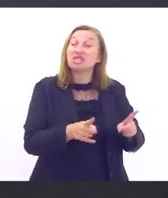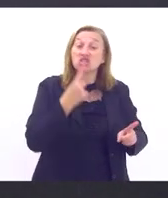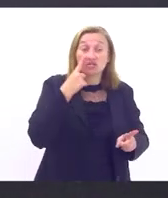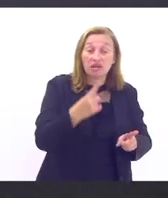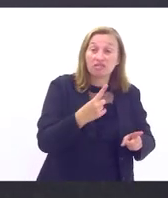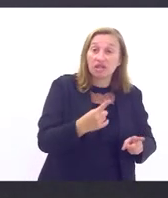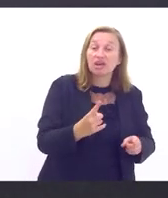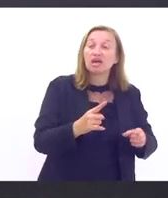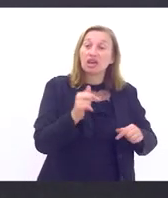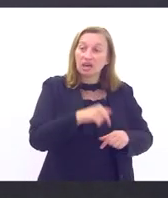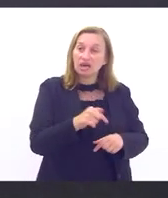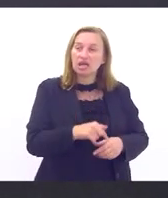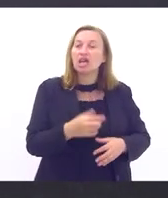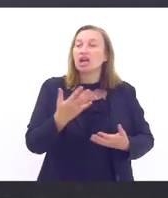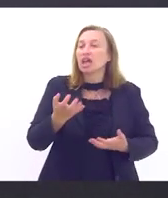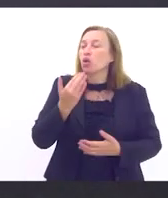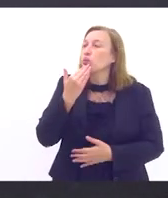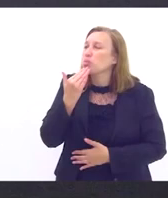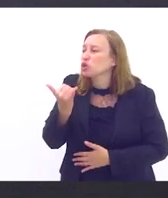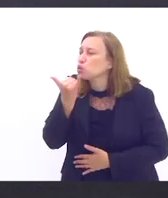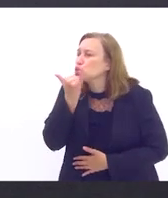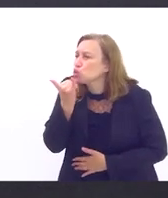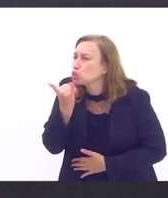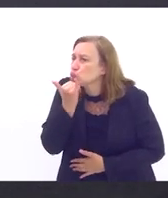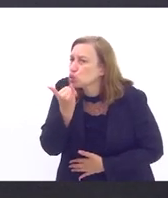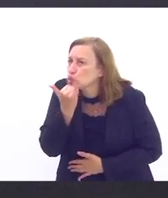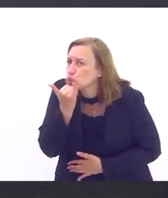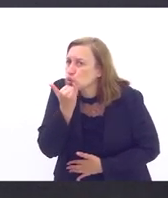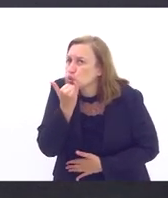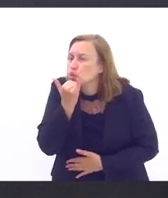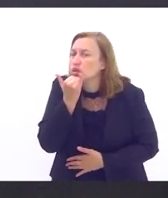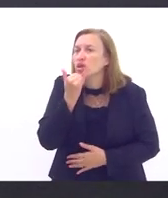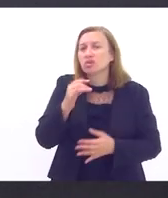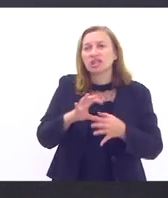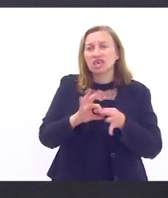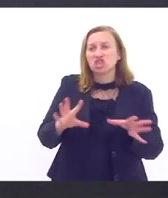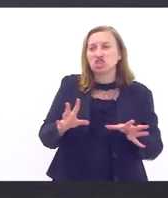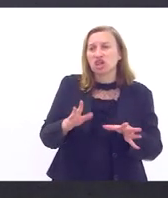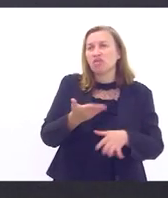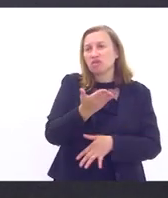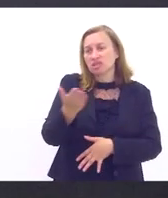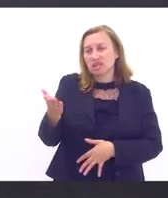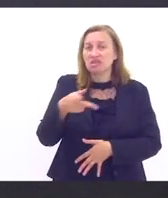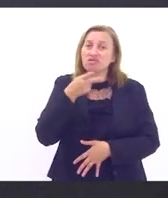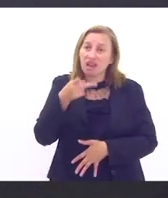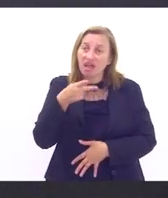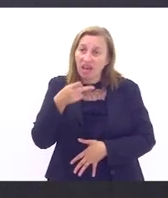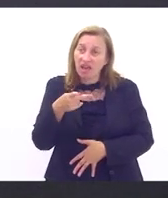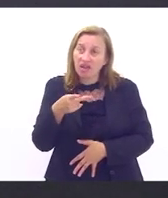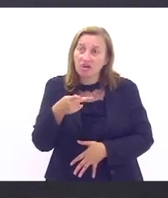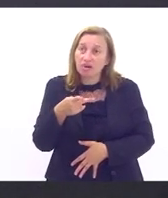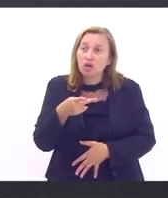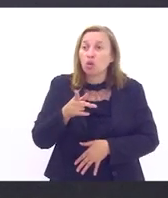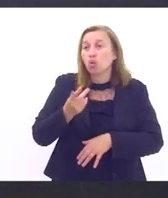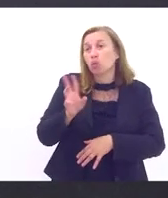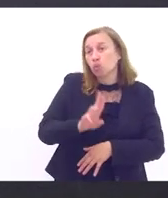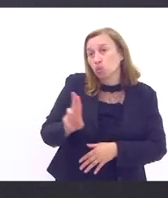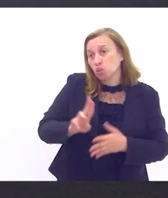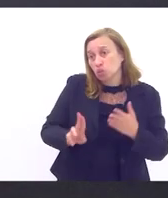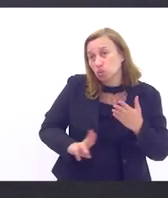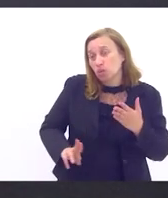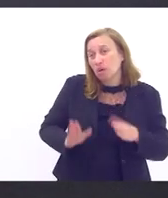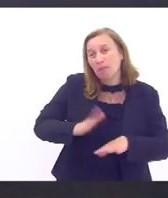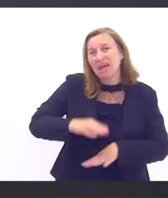isso aqui. Eu quero pedir desculpas por não abrir para nenhuma intervenção, não ter falado o nome aqui das mais